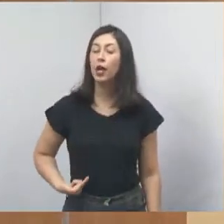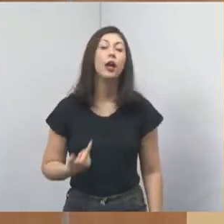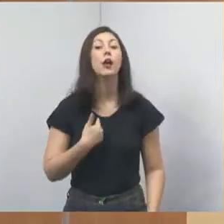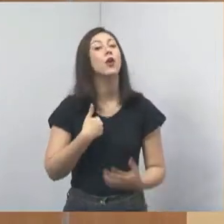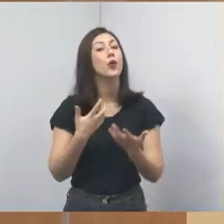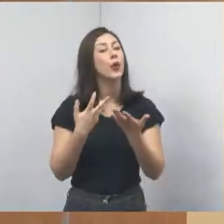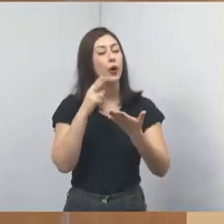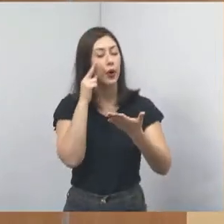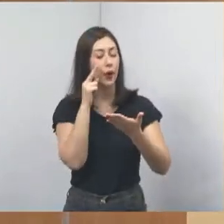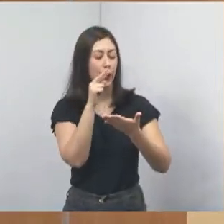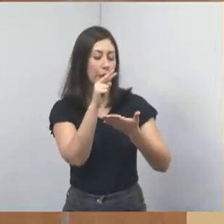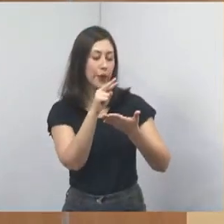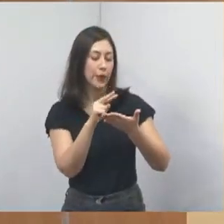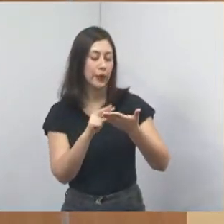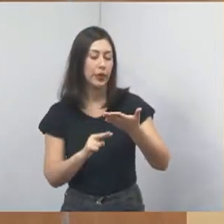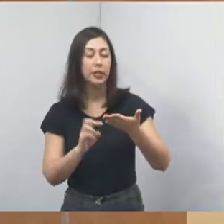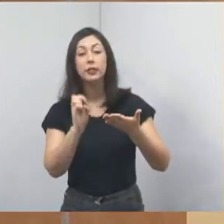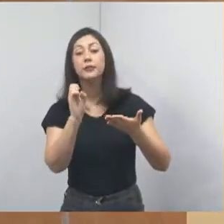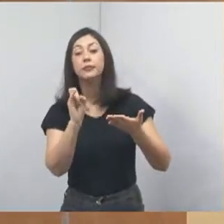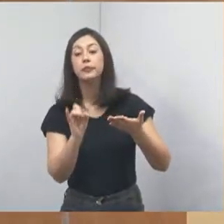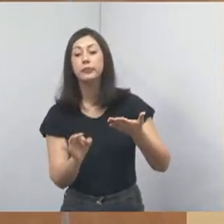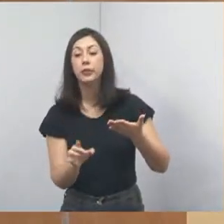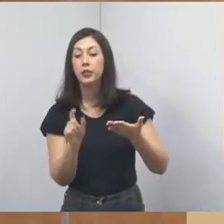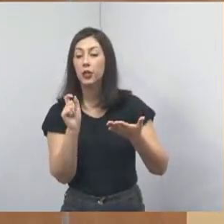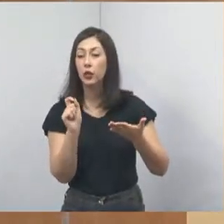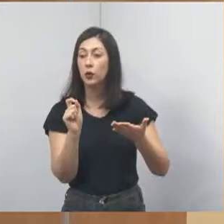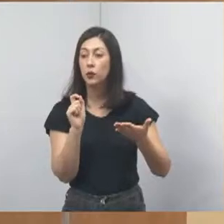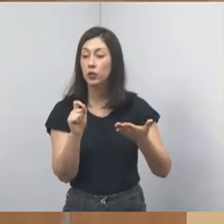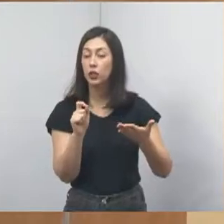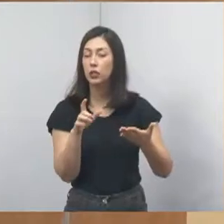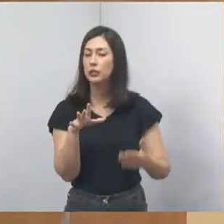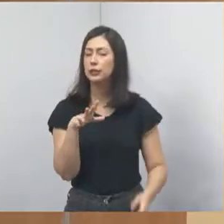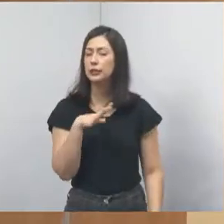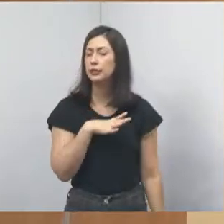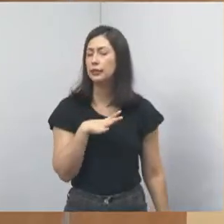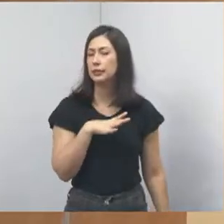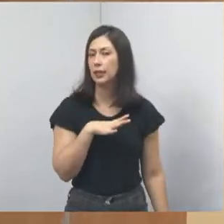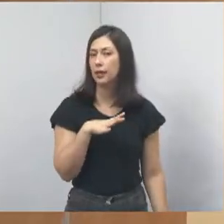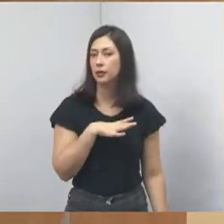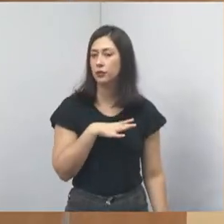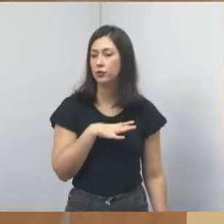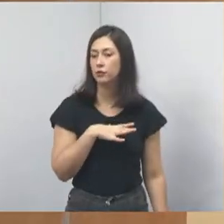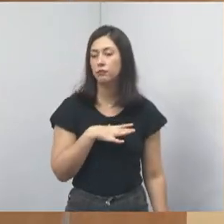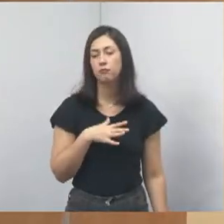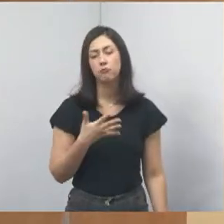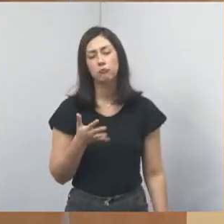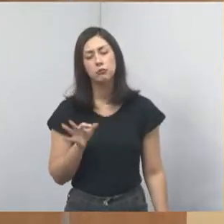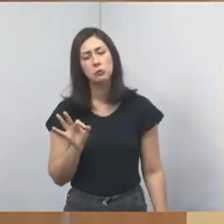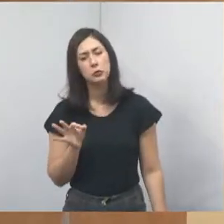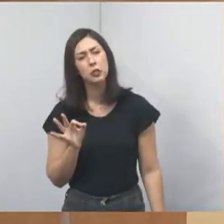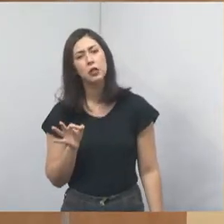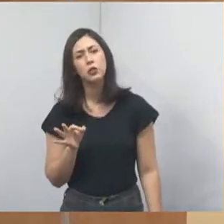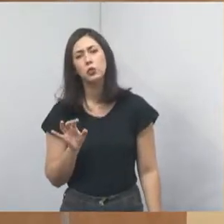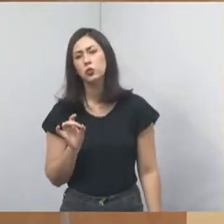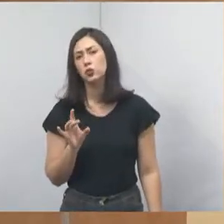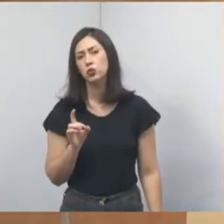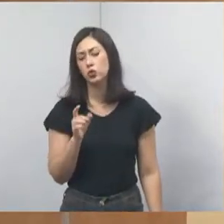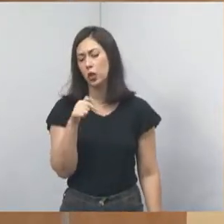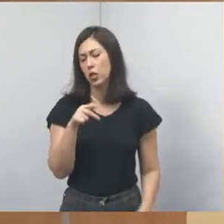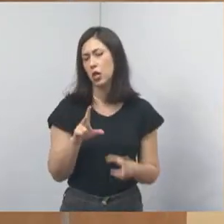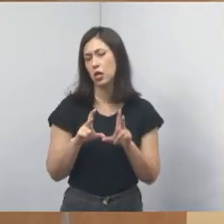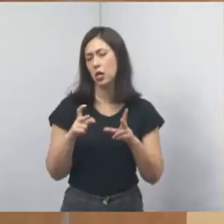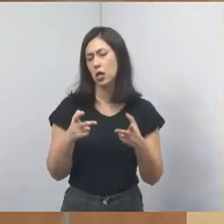da esfera que fala sobre o âmbito municipal. Claro que isso não envolve só essa Casa